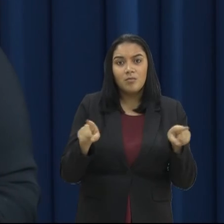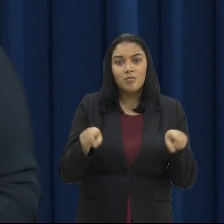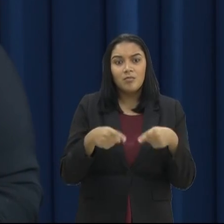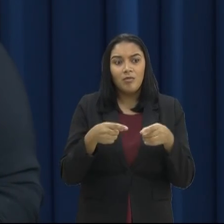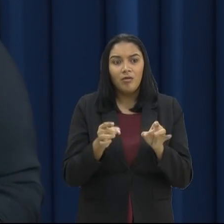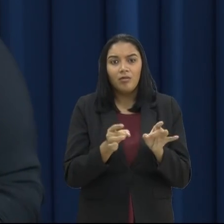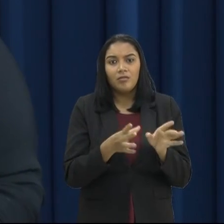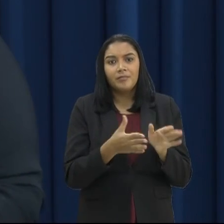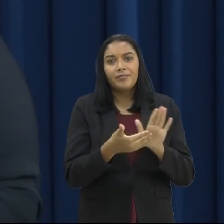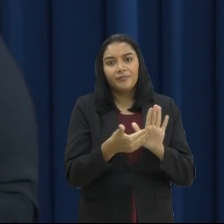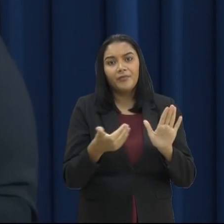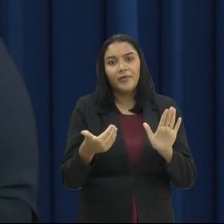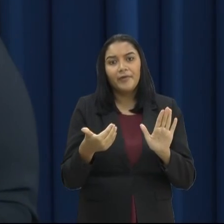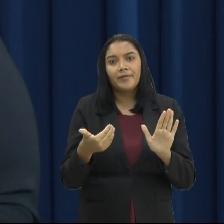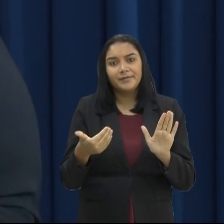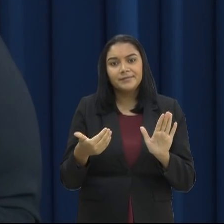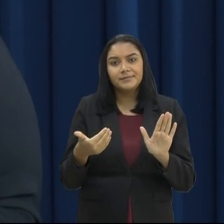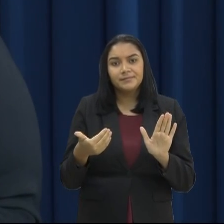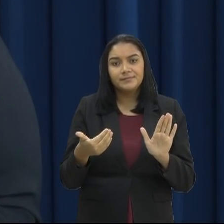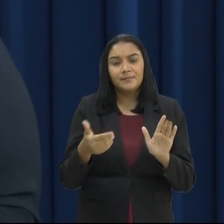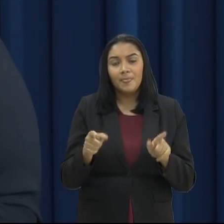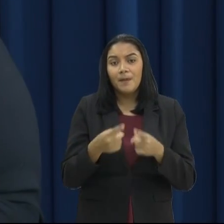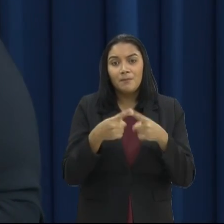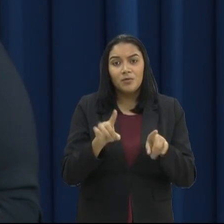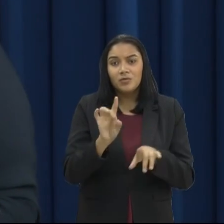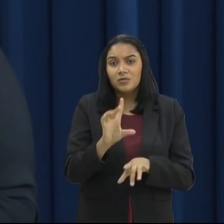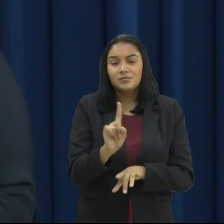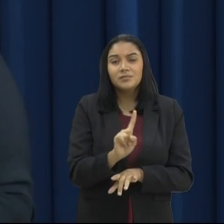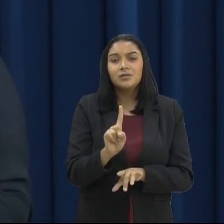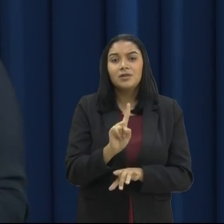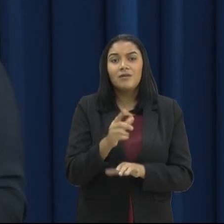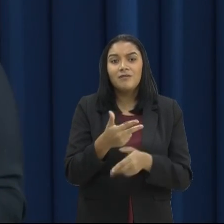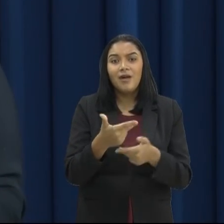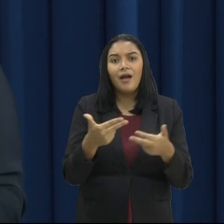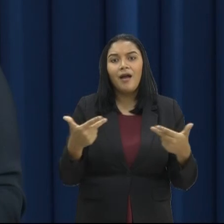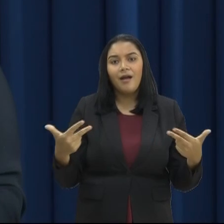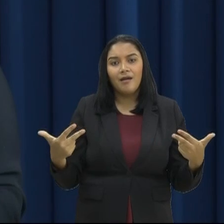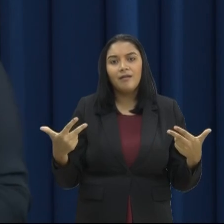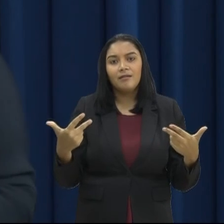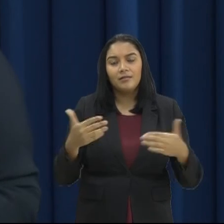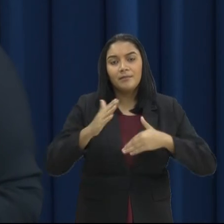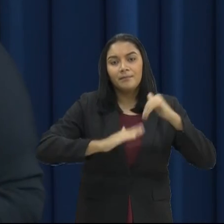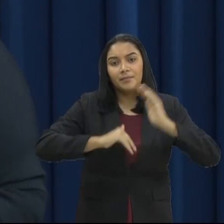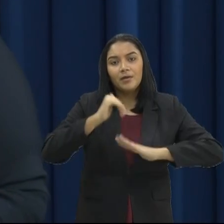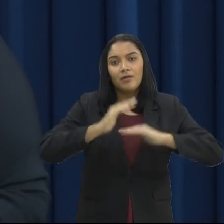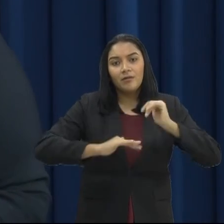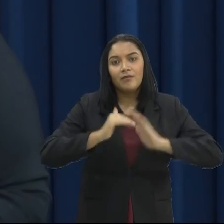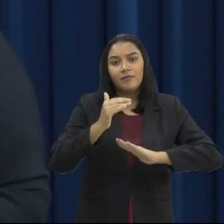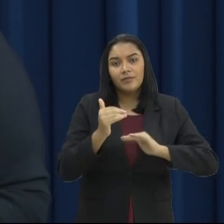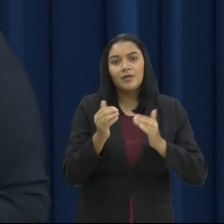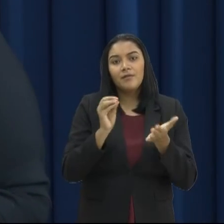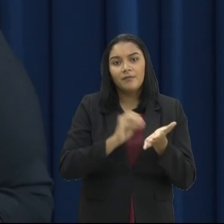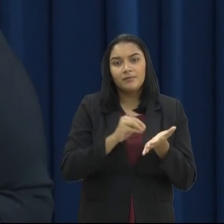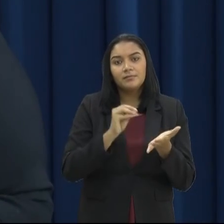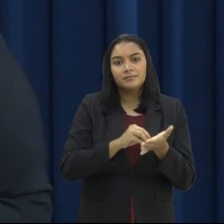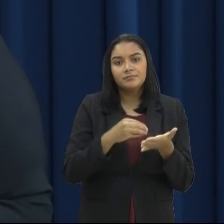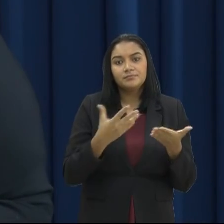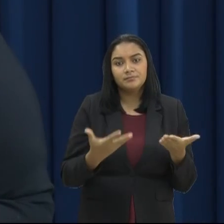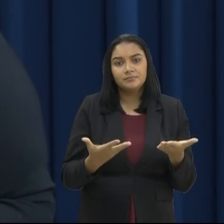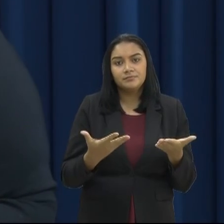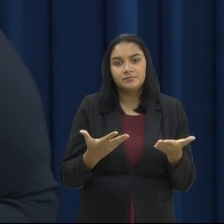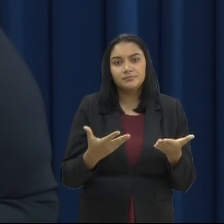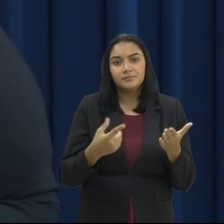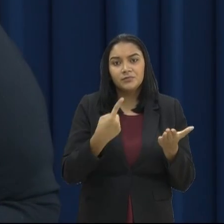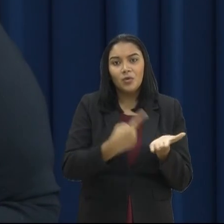margem disso, e não só a classe do músico, mas boa parte das categorias profissionais ficaram à parte. A falta